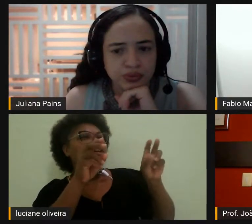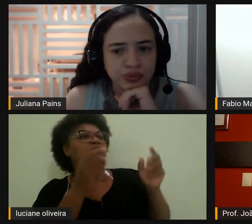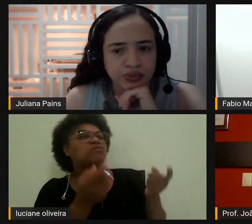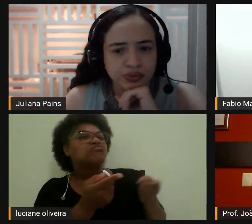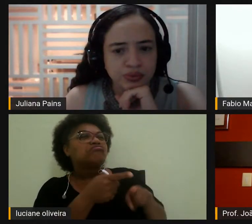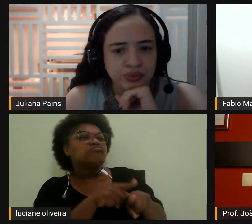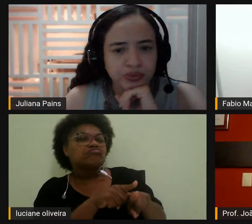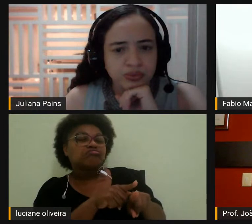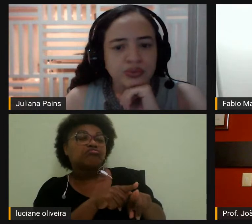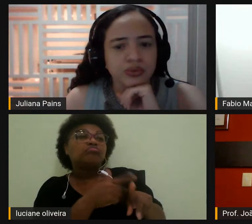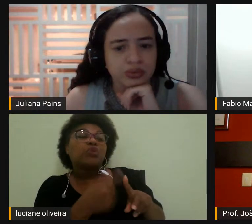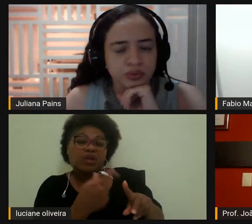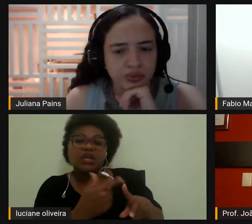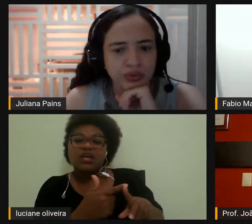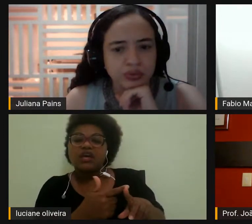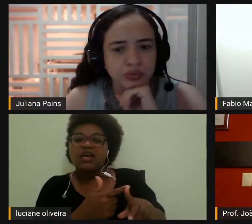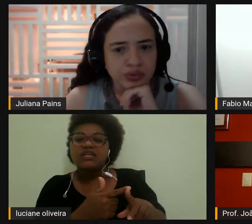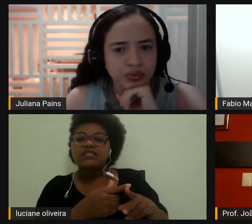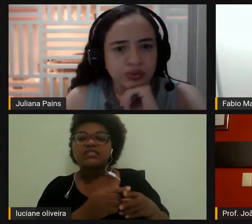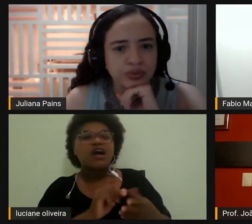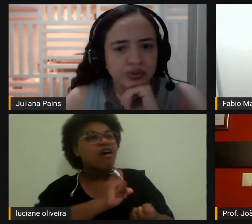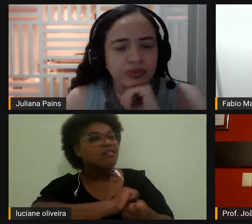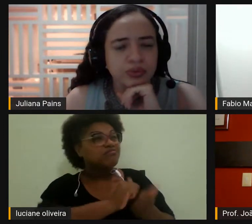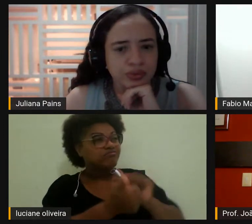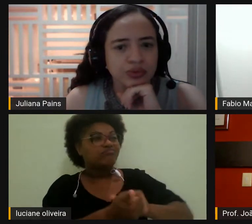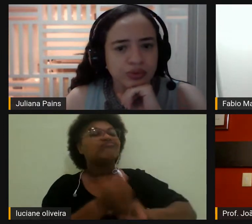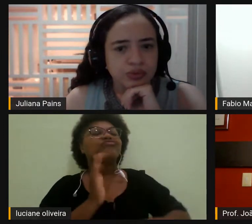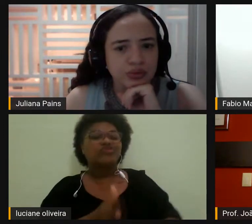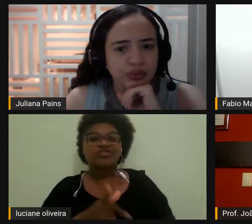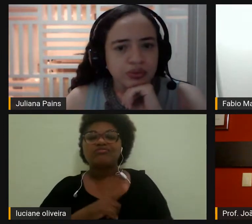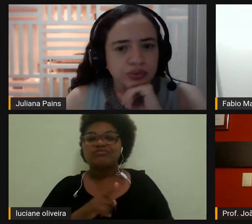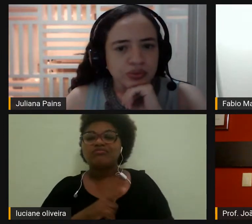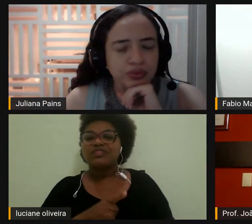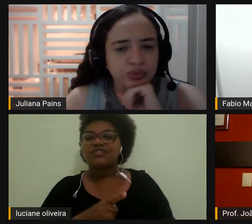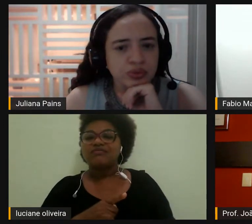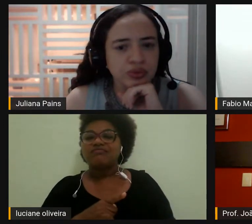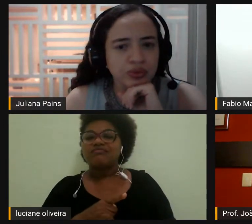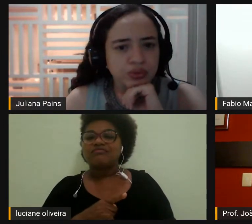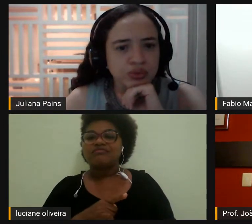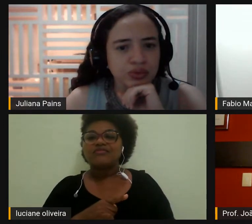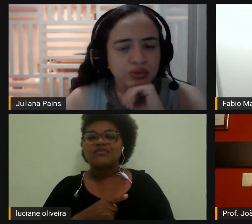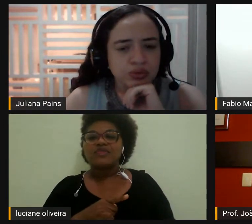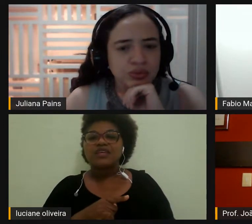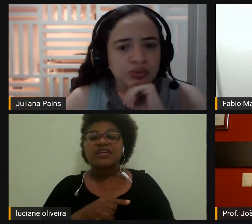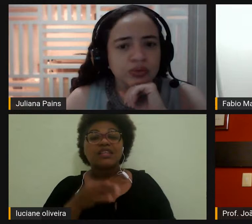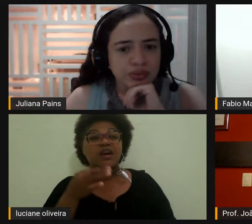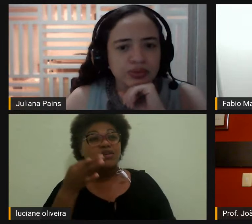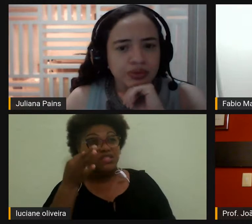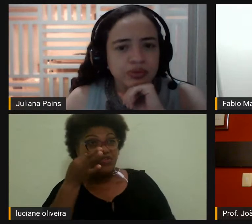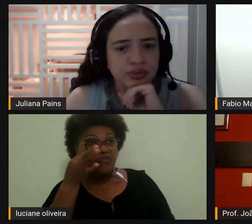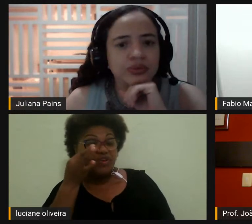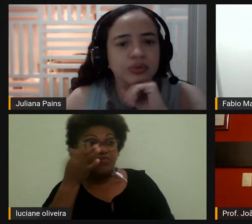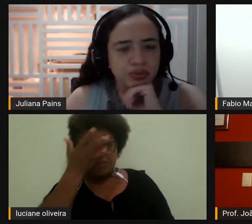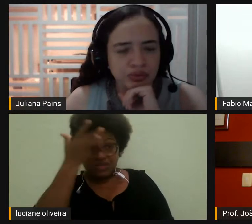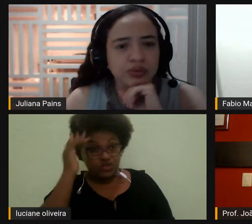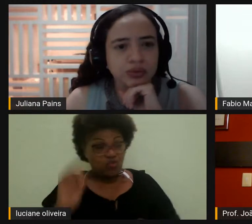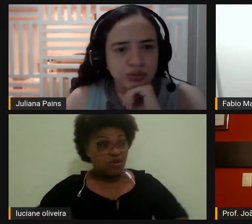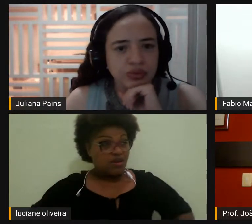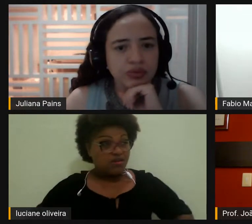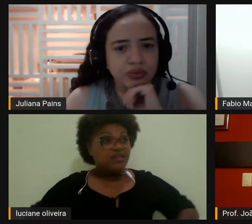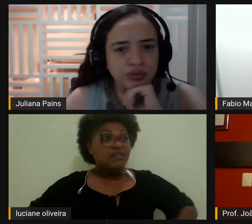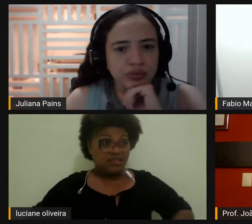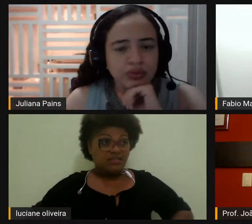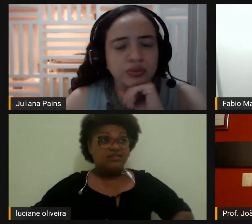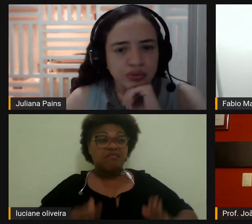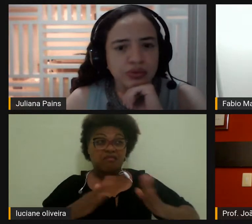adaptação ela já existe essa necessidade de adaptação existe você ver uma pessoa um cadeirante a casa dela tem ser adaptada